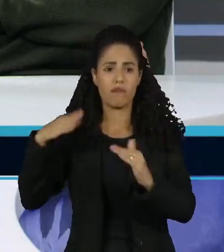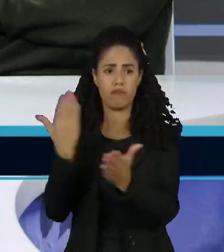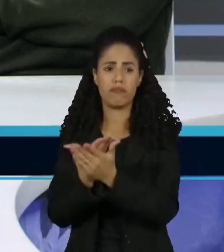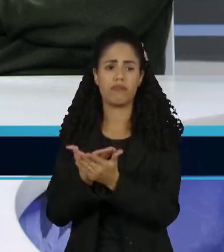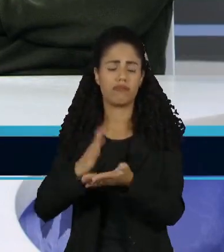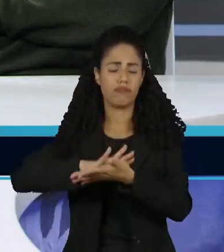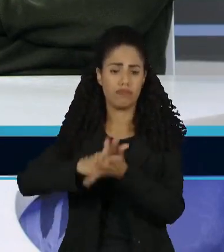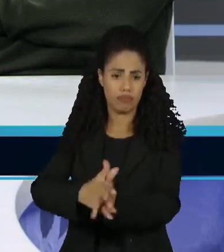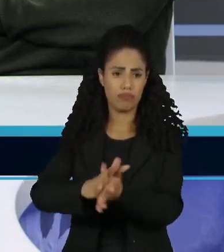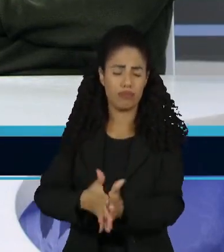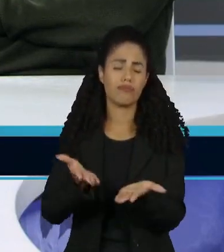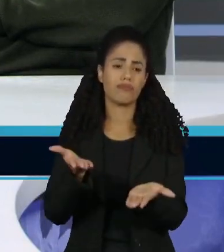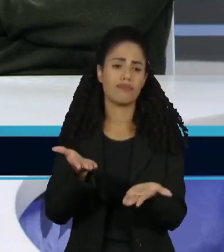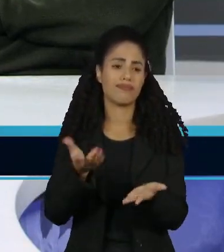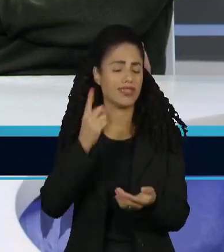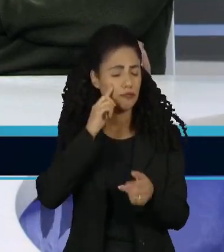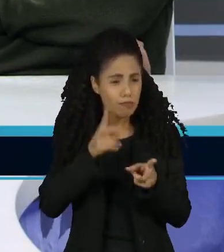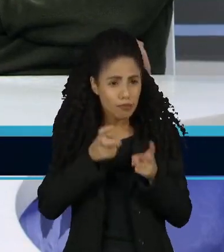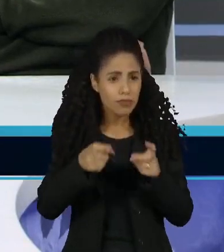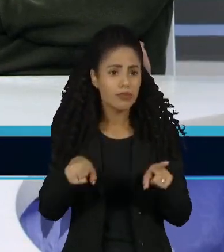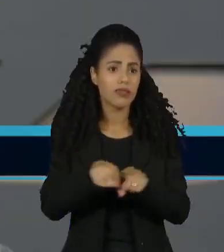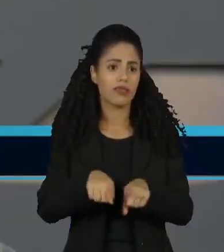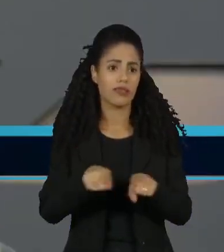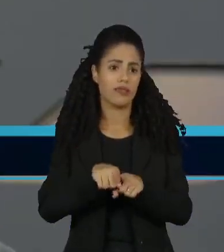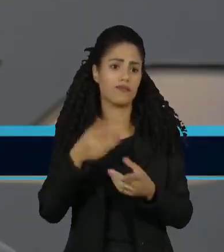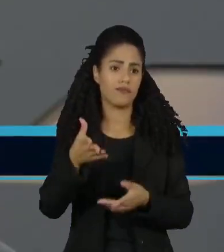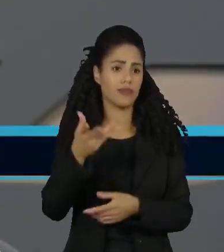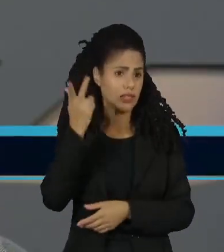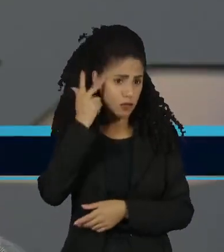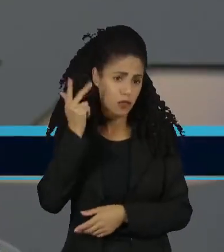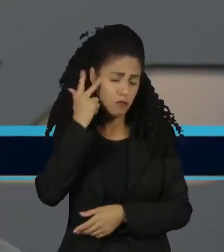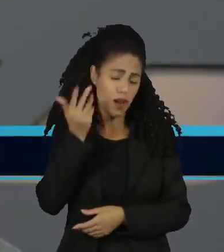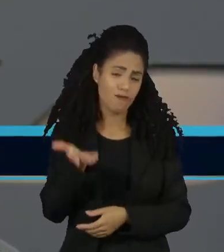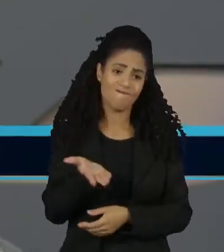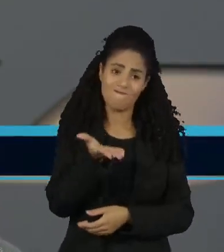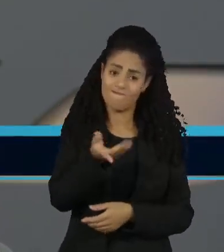cenário, vamos dizer, de normalidade, se é que existe normalidade numa guerra, seriam preservados.